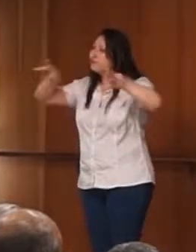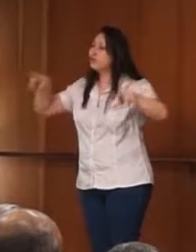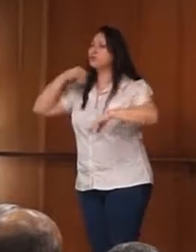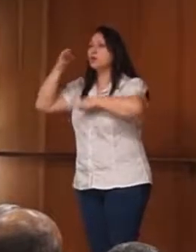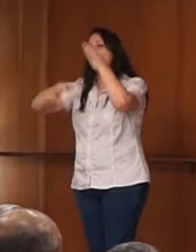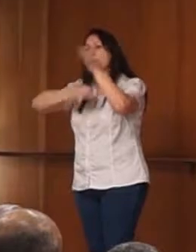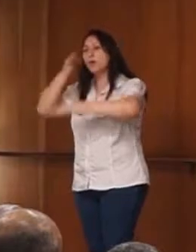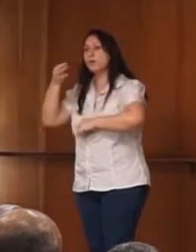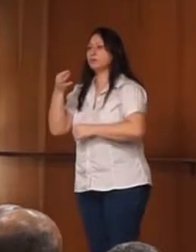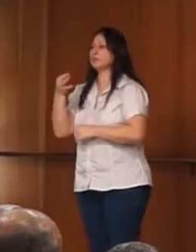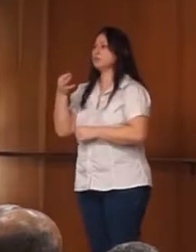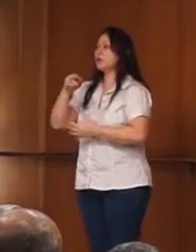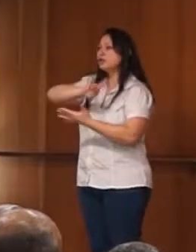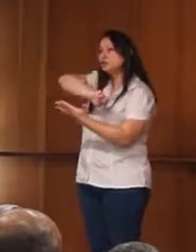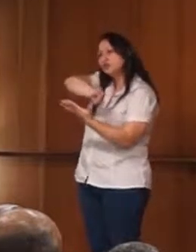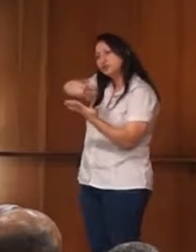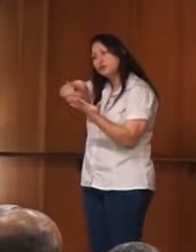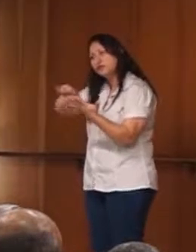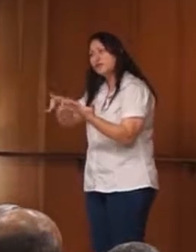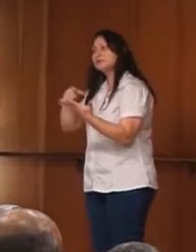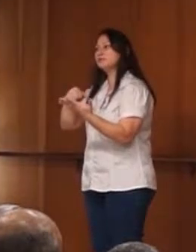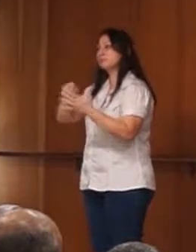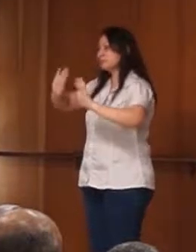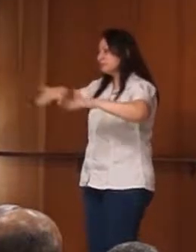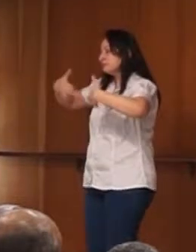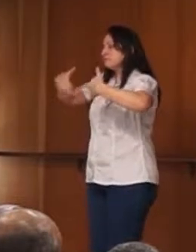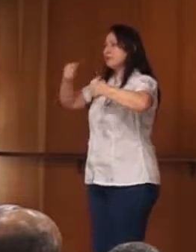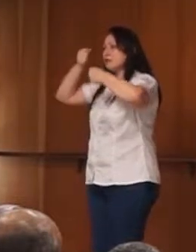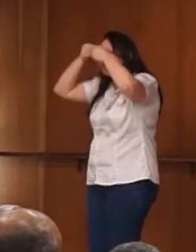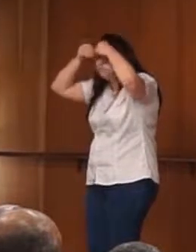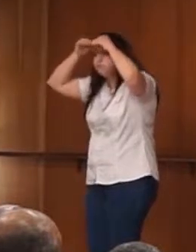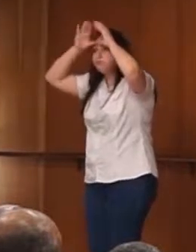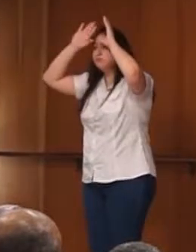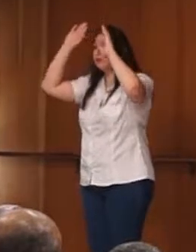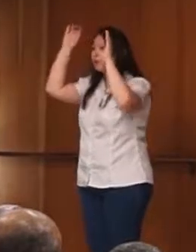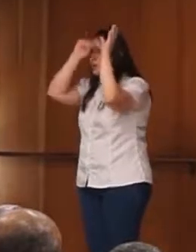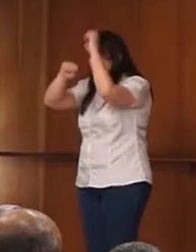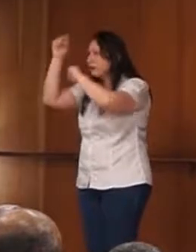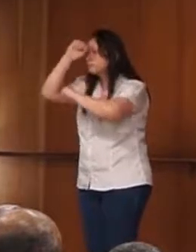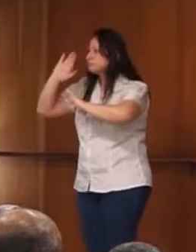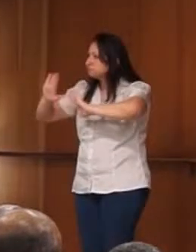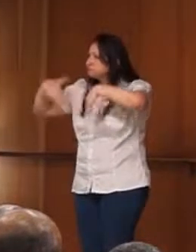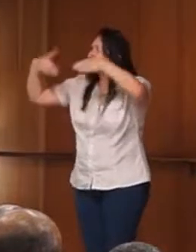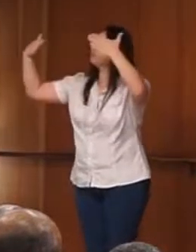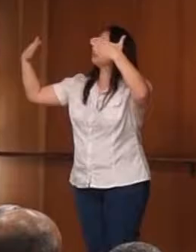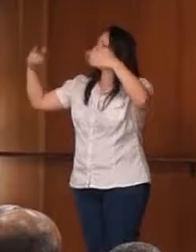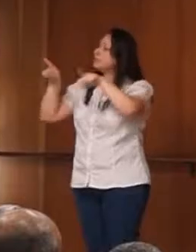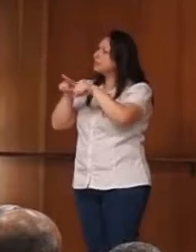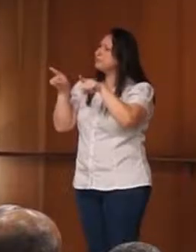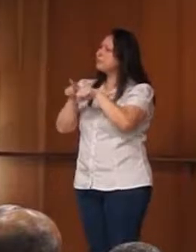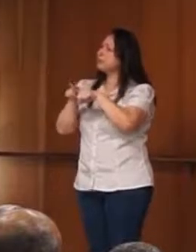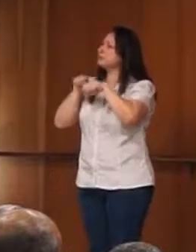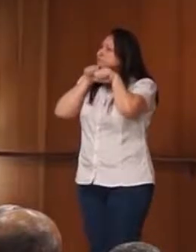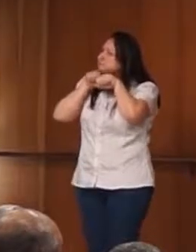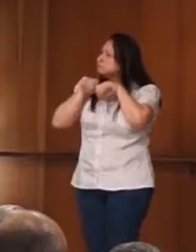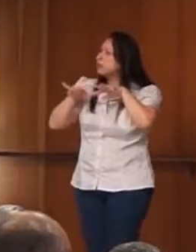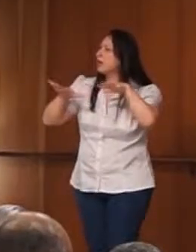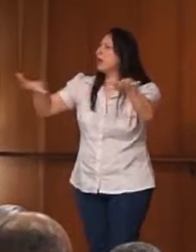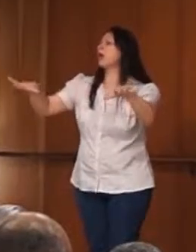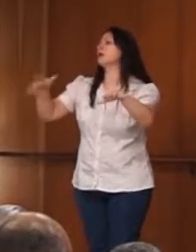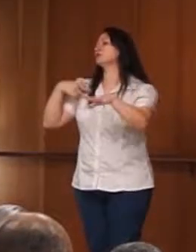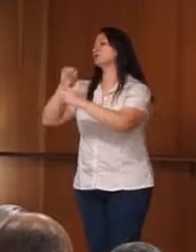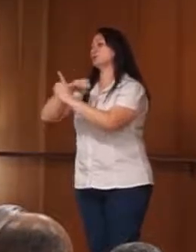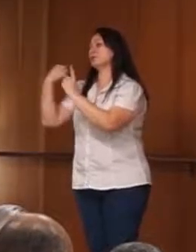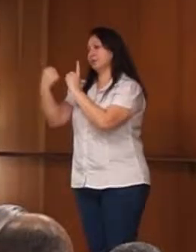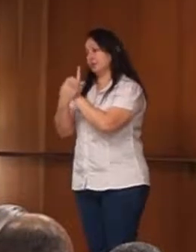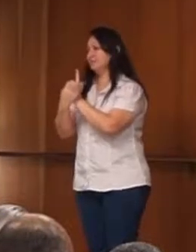diversidade é o que enriquece a nós enquanto universidade e que deve transbordar como influência nossa para a sociedade.